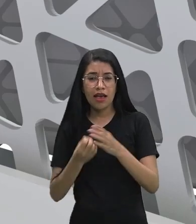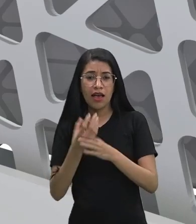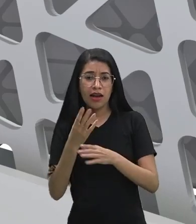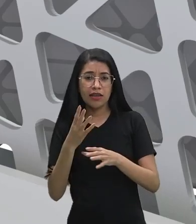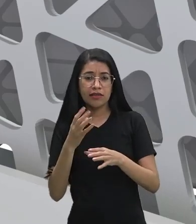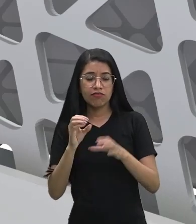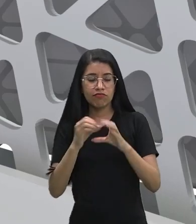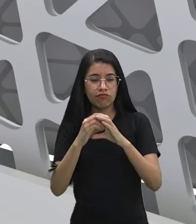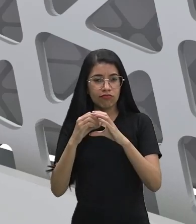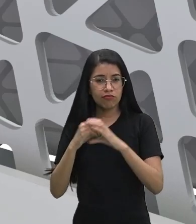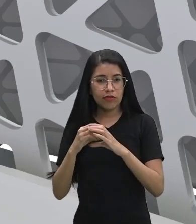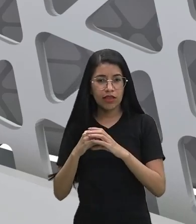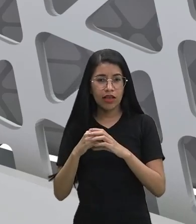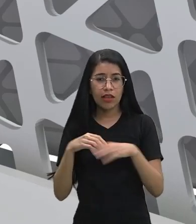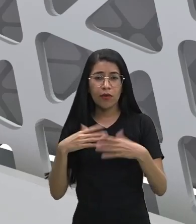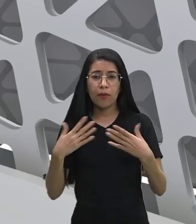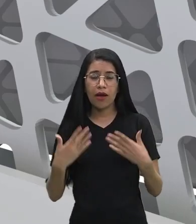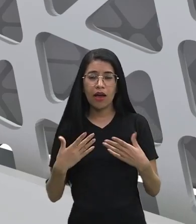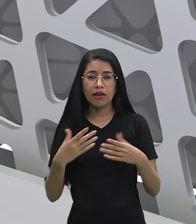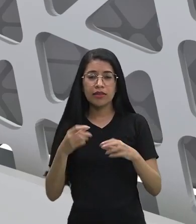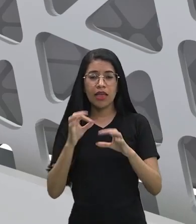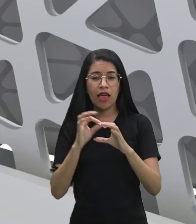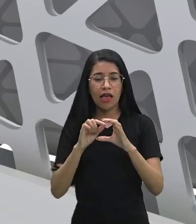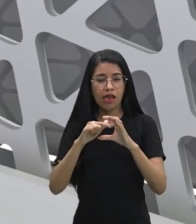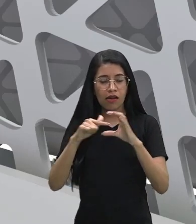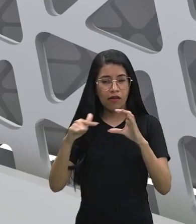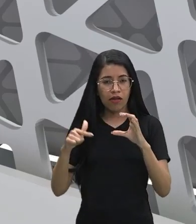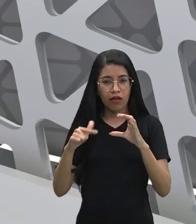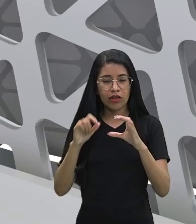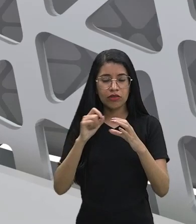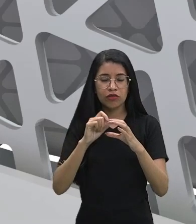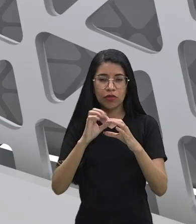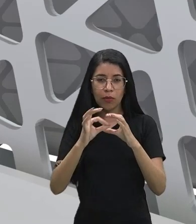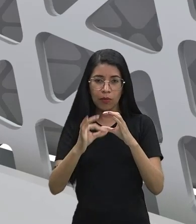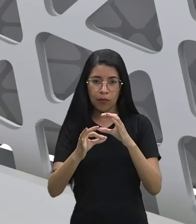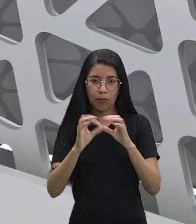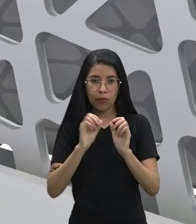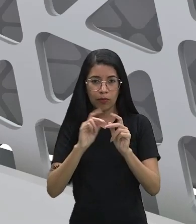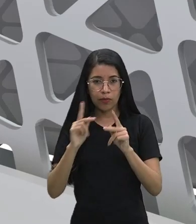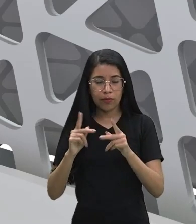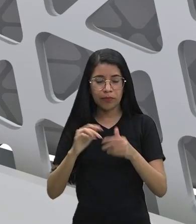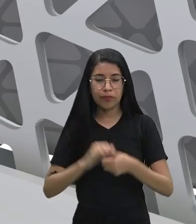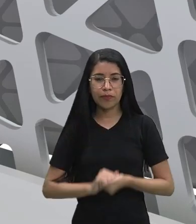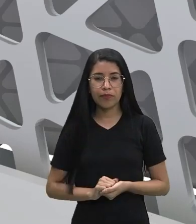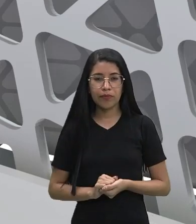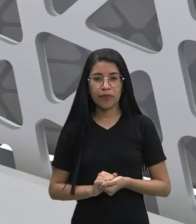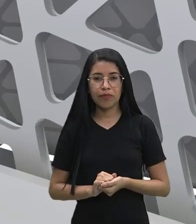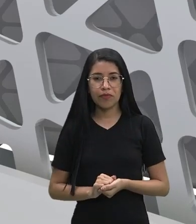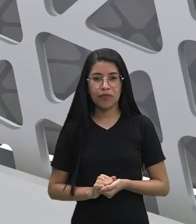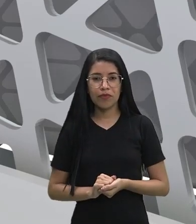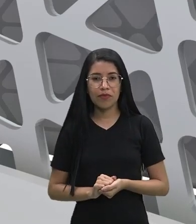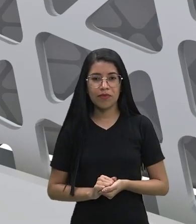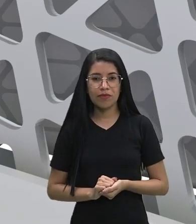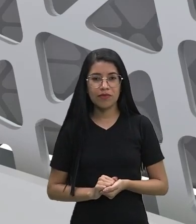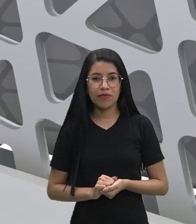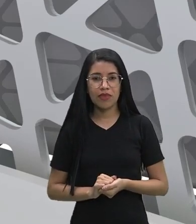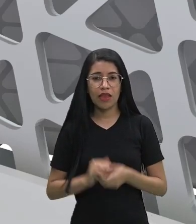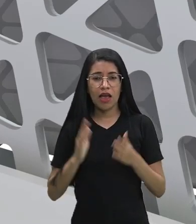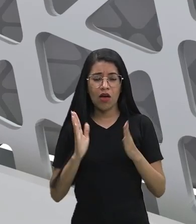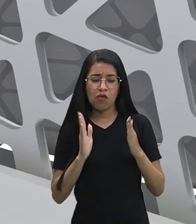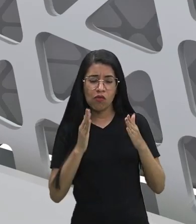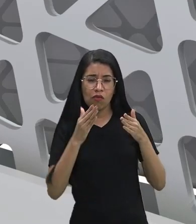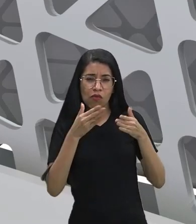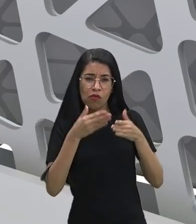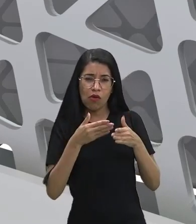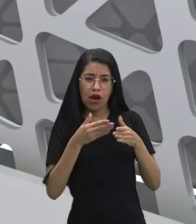células, que células? Célula procarionte e célula eucarionte, ok? Agora a gente vai entrar numa parte da